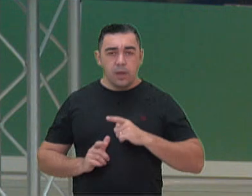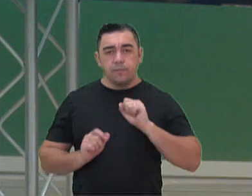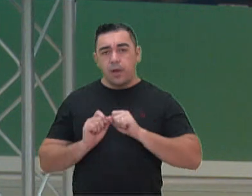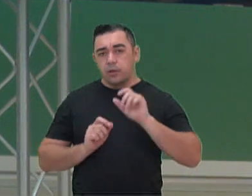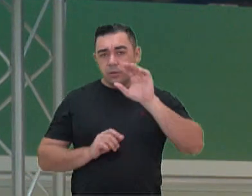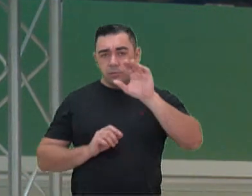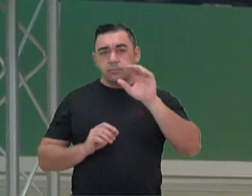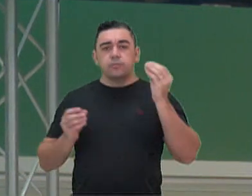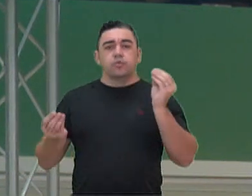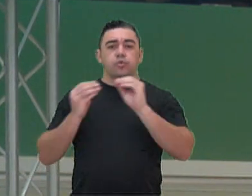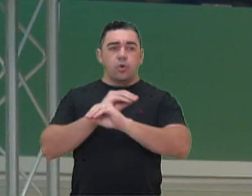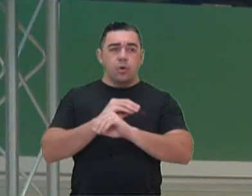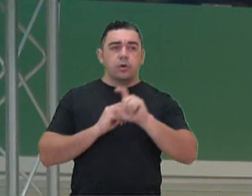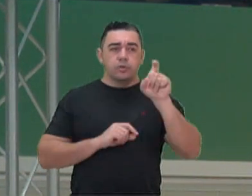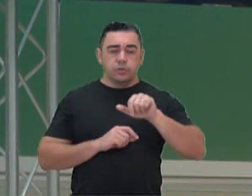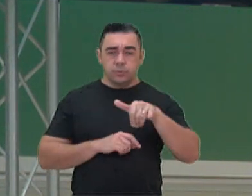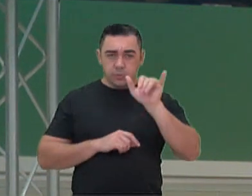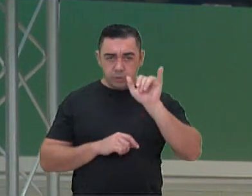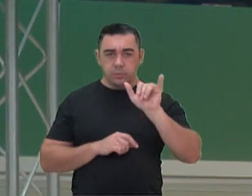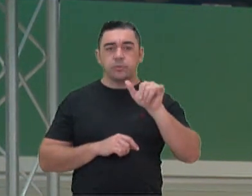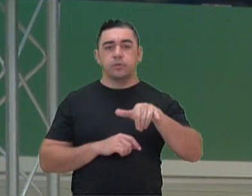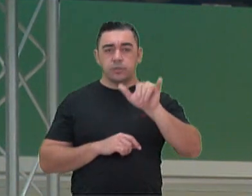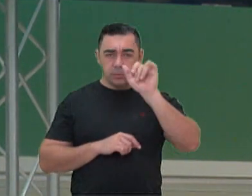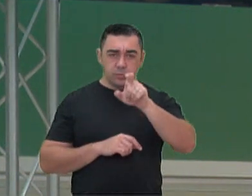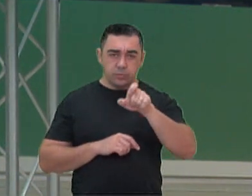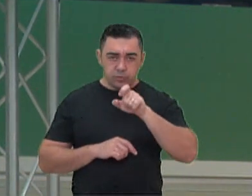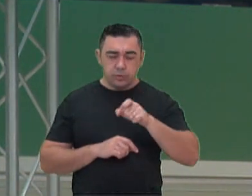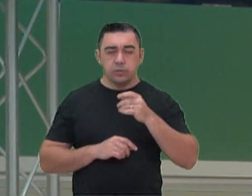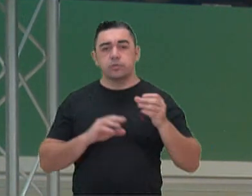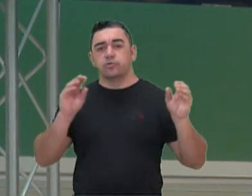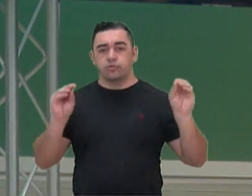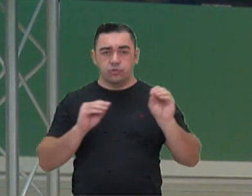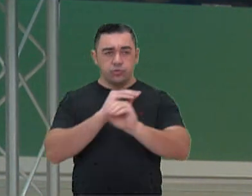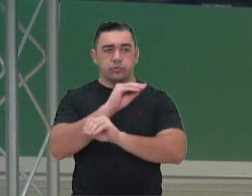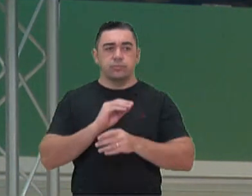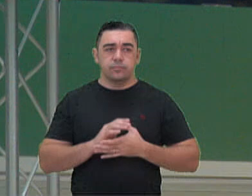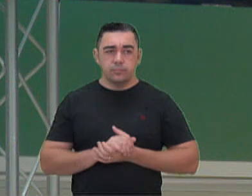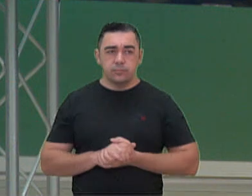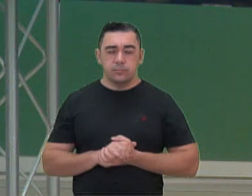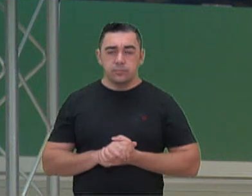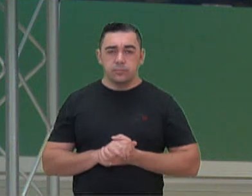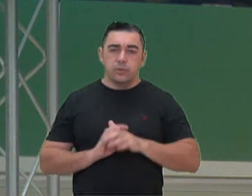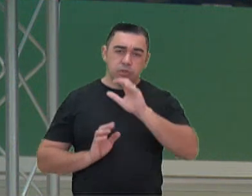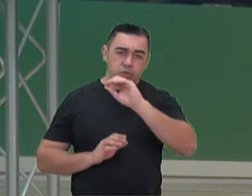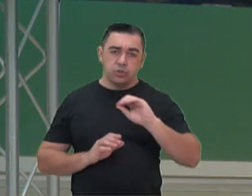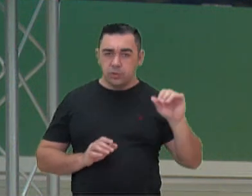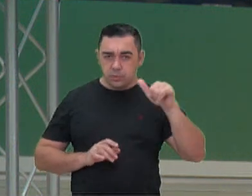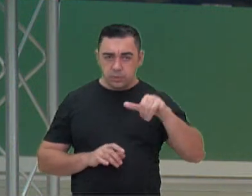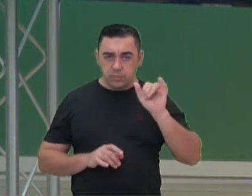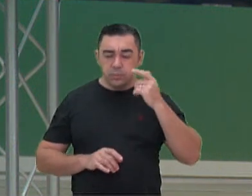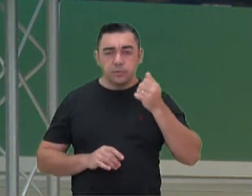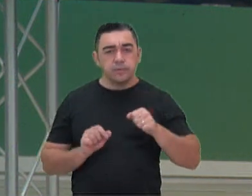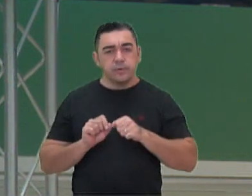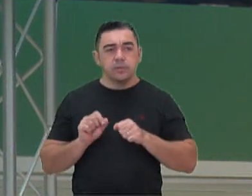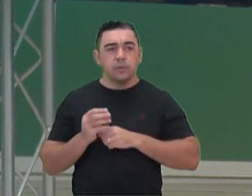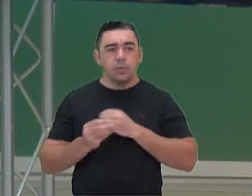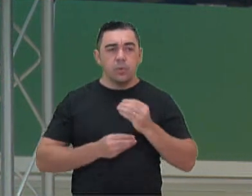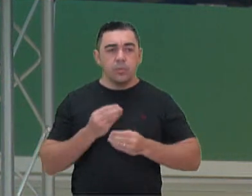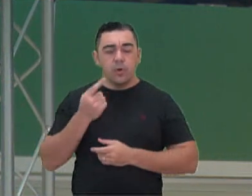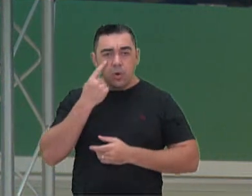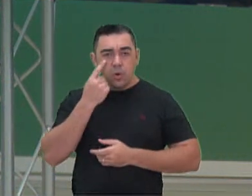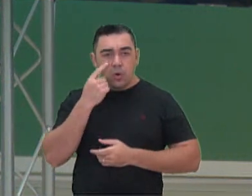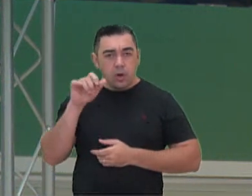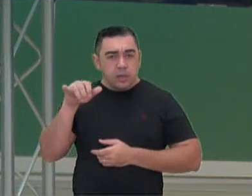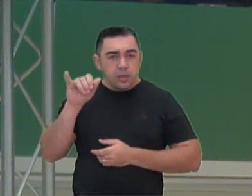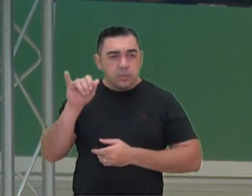função e troca x por y e y por x. Olha só. E aí isola y. Para isolar y nesse caso, onde que o